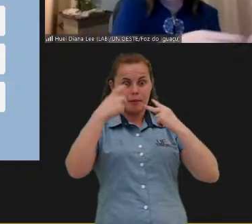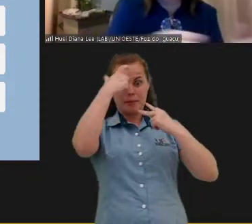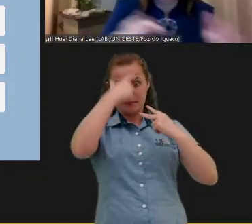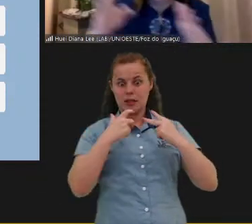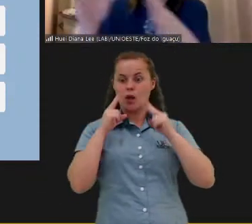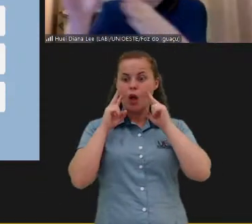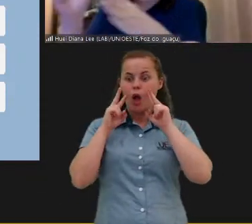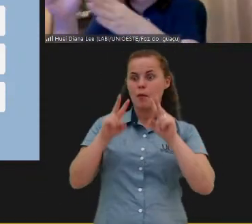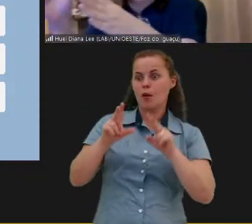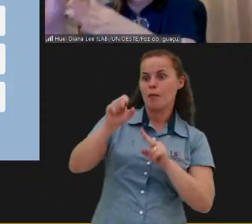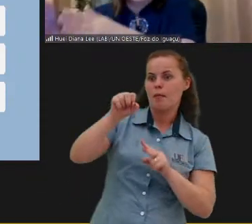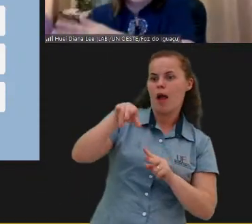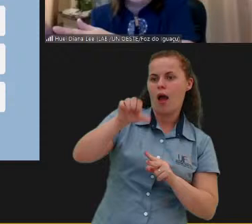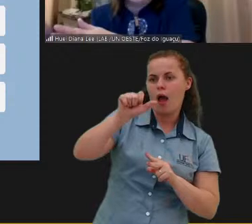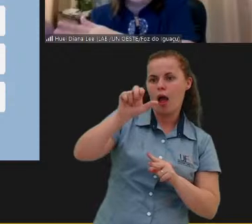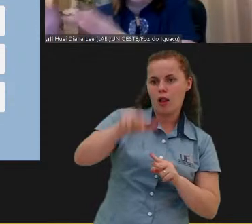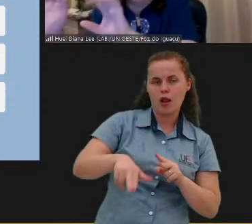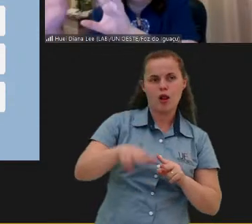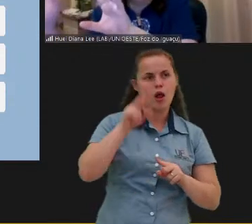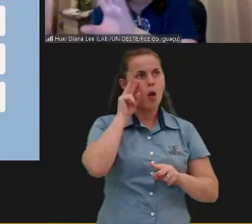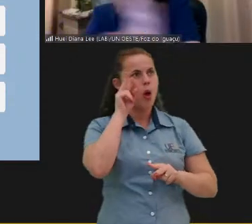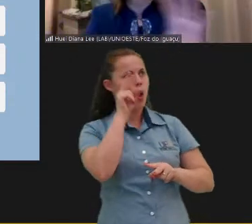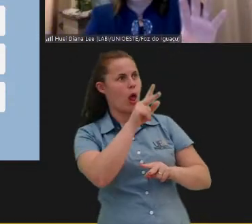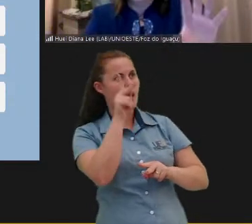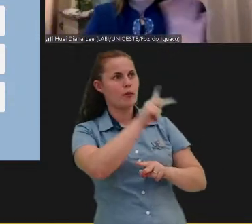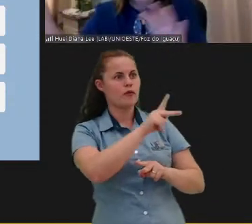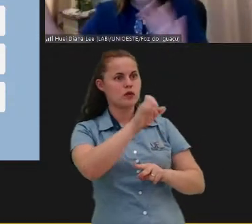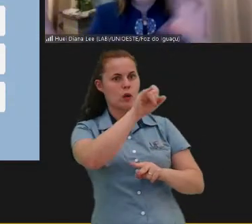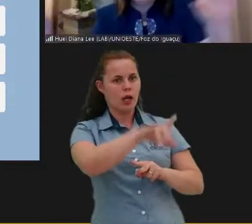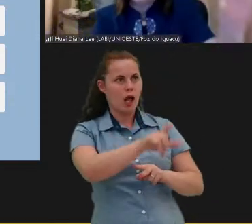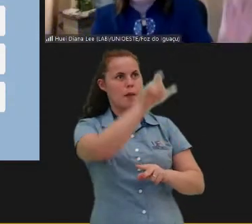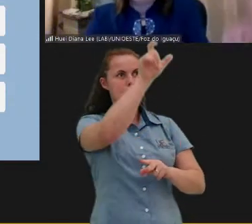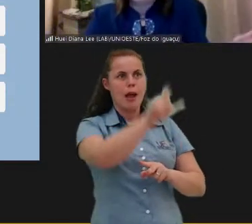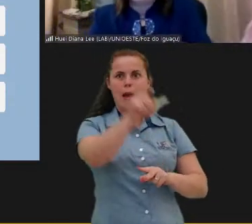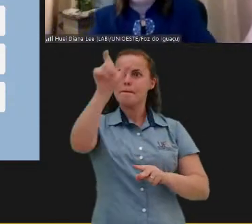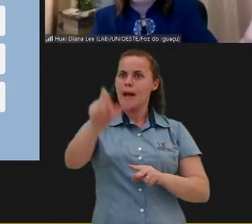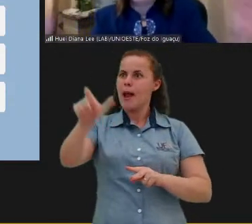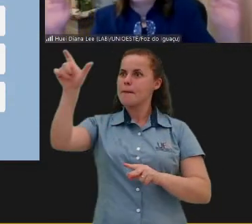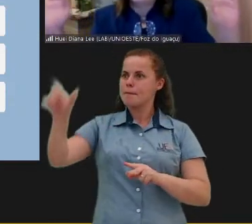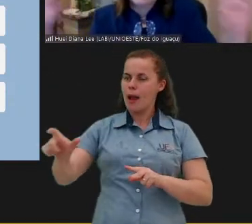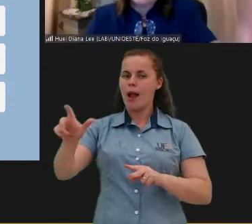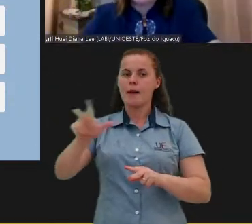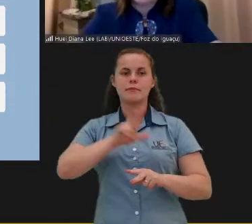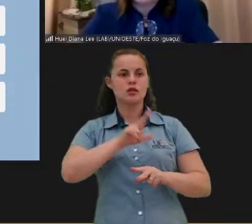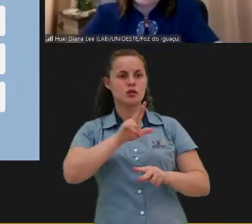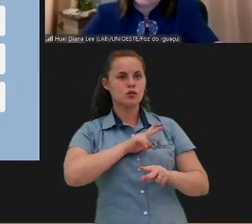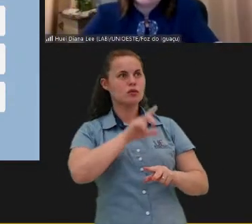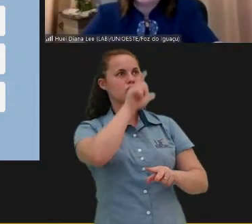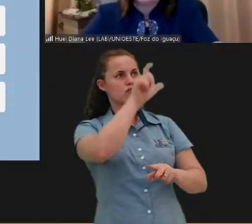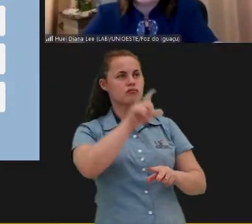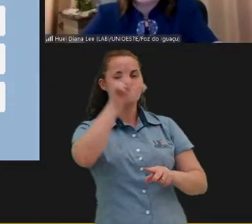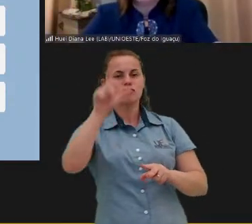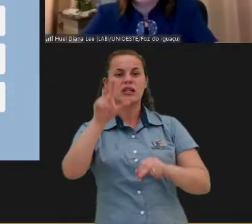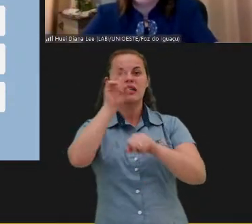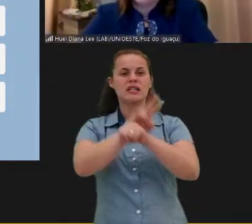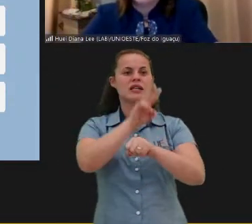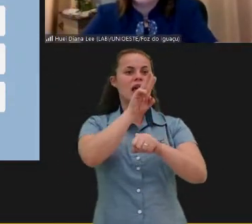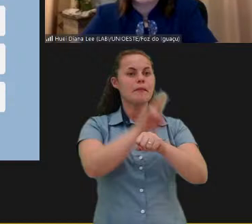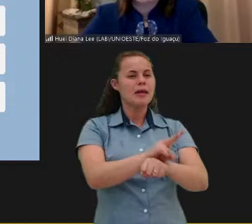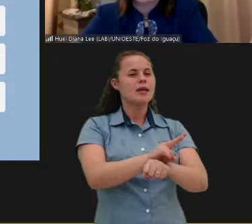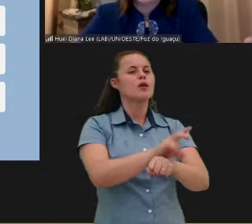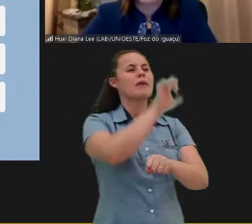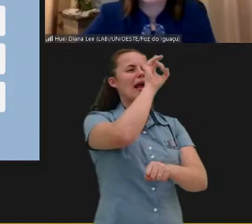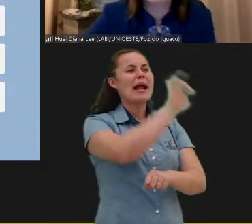Marlon, pode olhar para a professora Carla como indivíduos e indicar tratamentos mais personalizados para cada um de